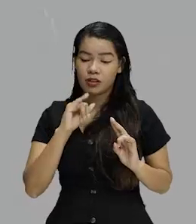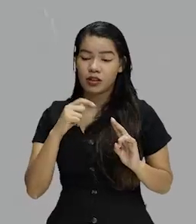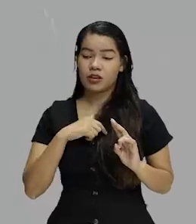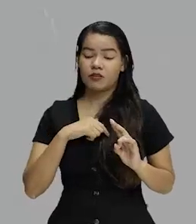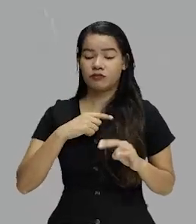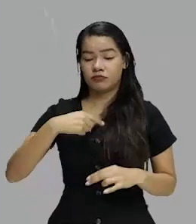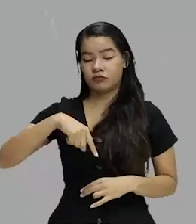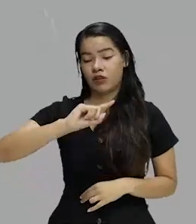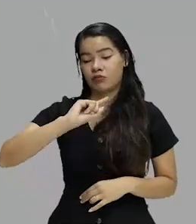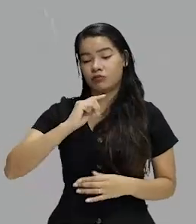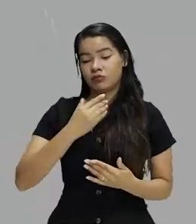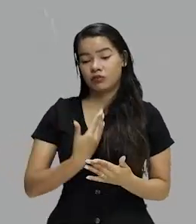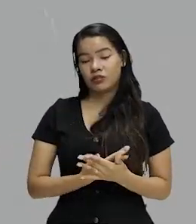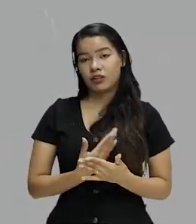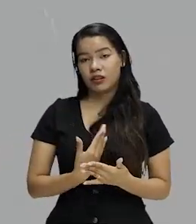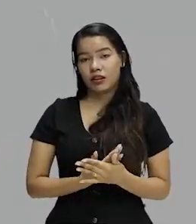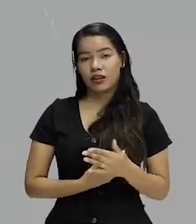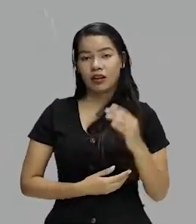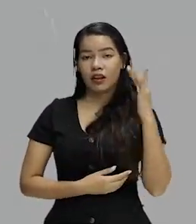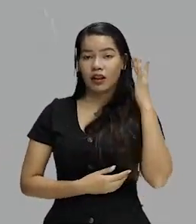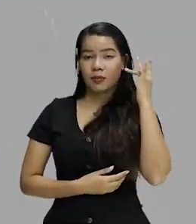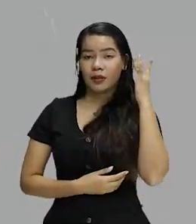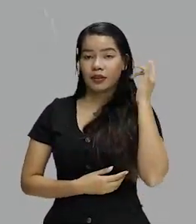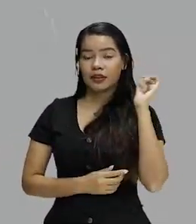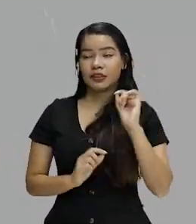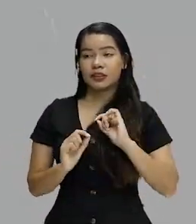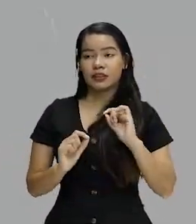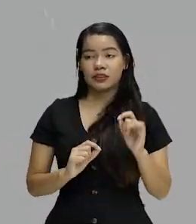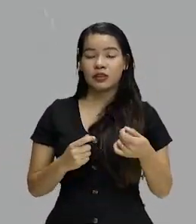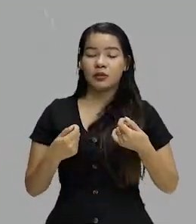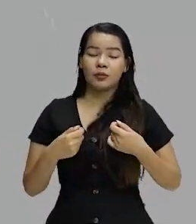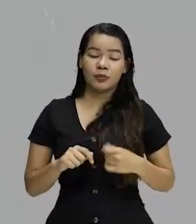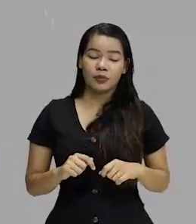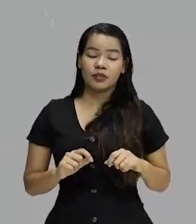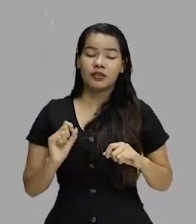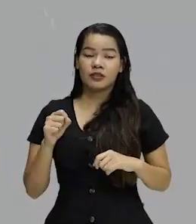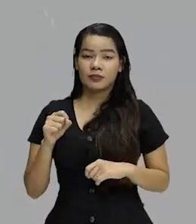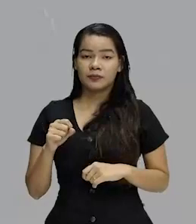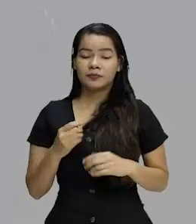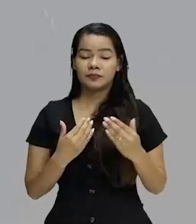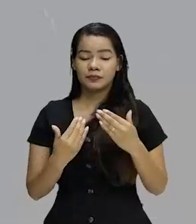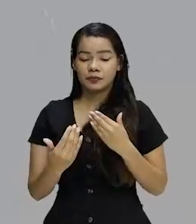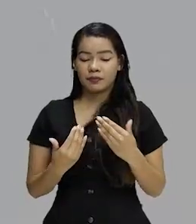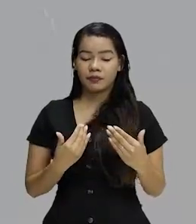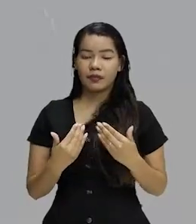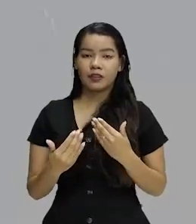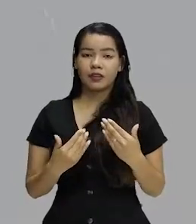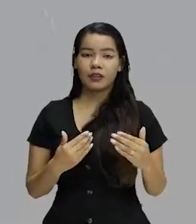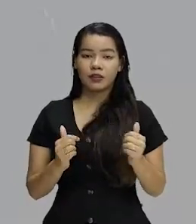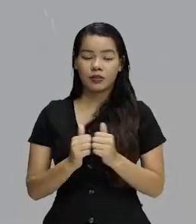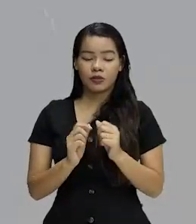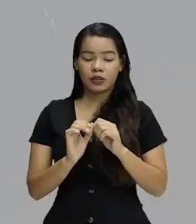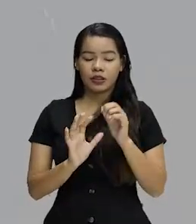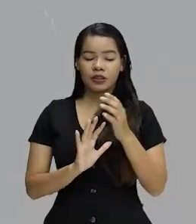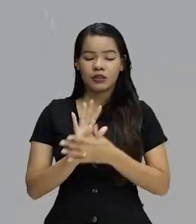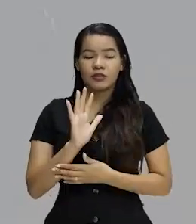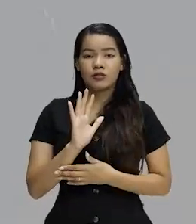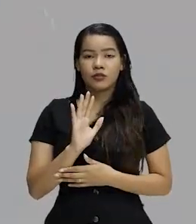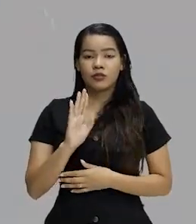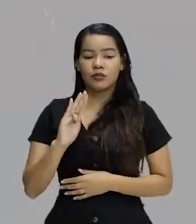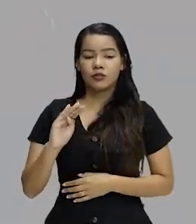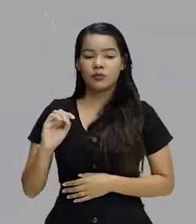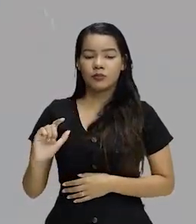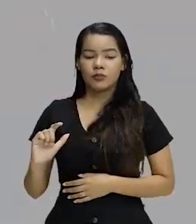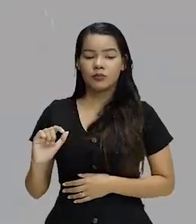esse vou, que soa mais informal, ele pode ser comparado com a construção do be going